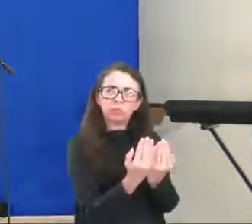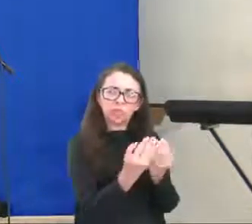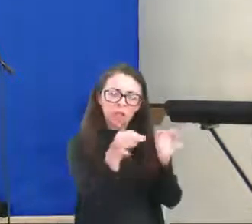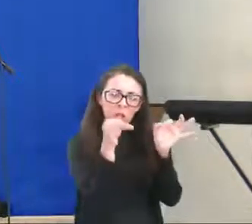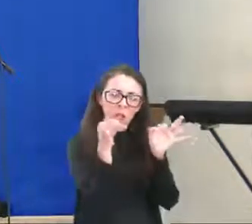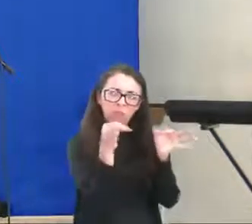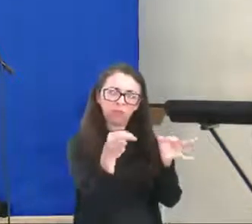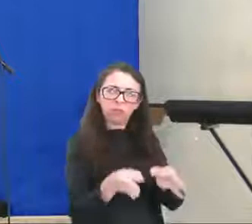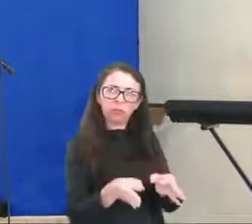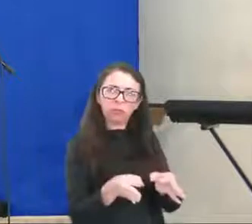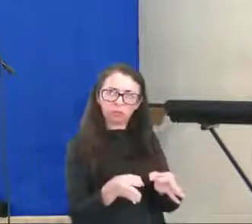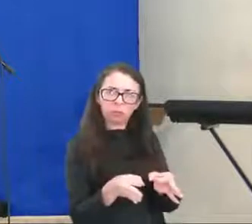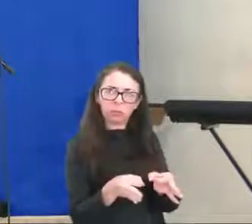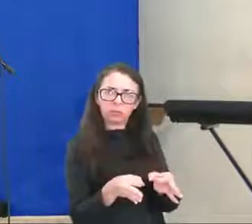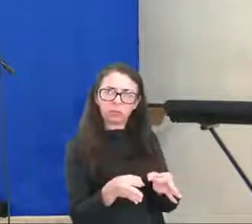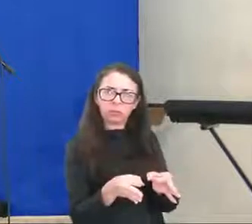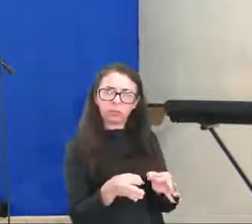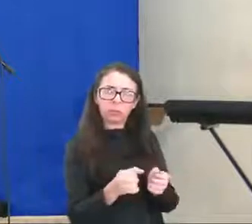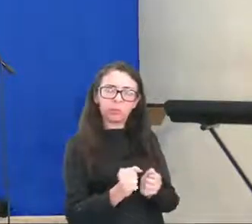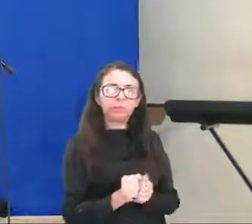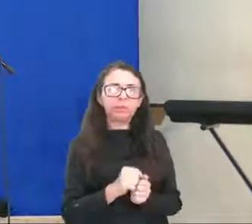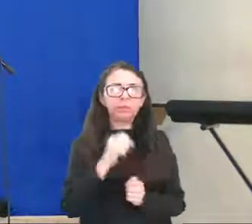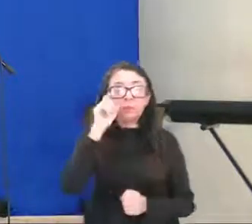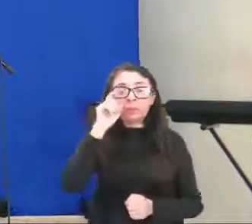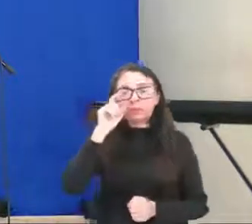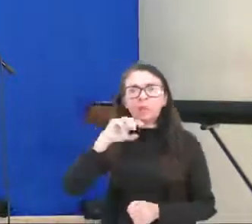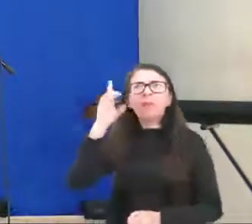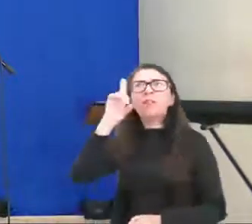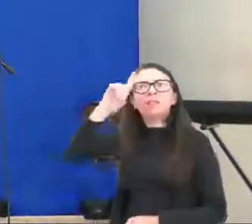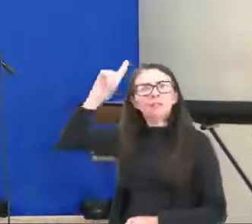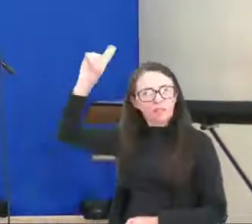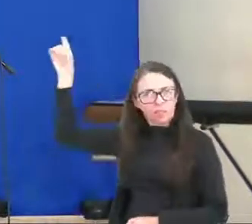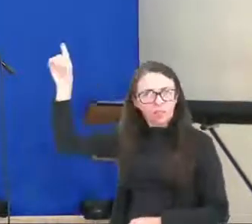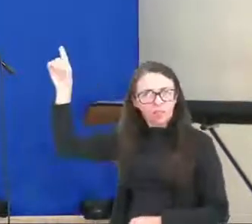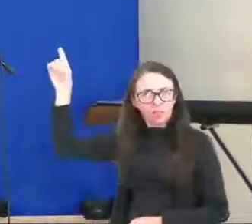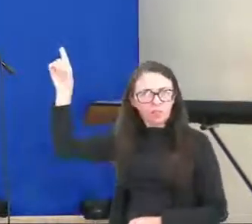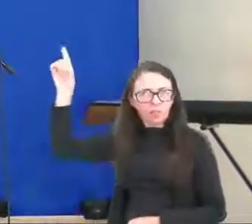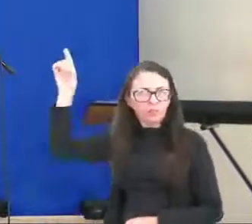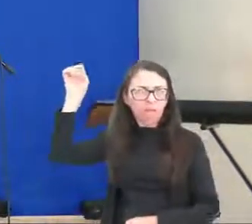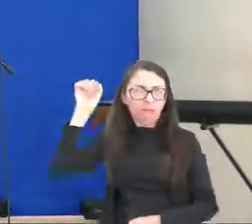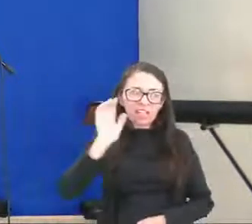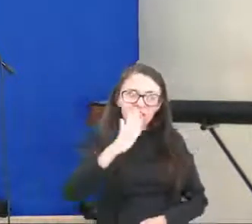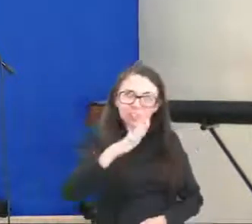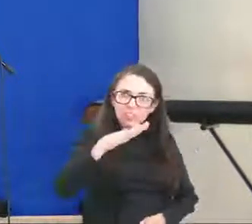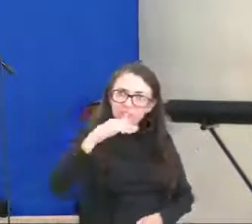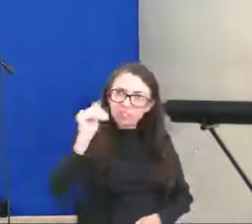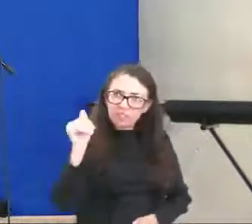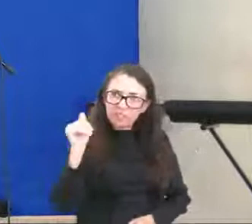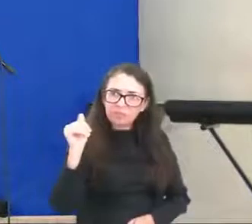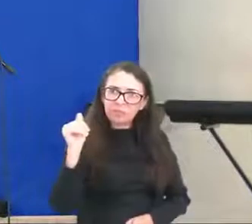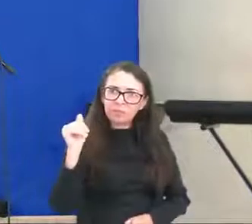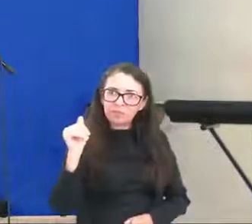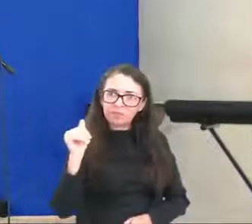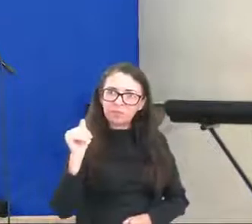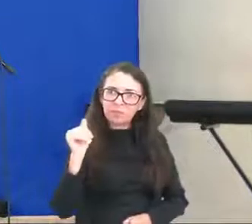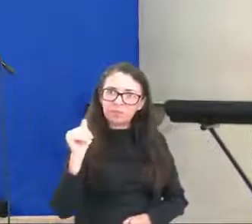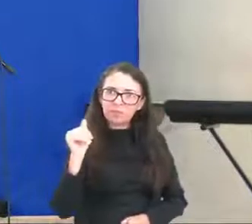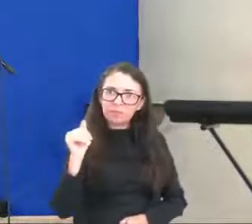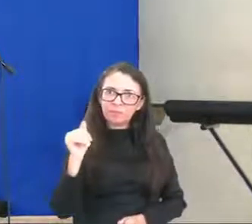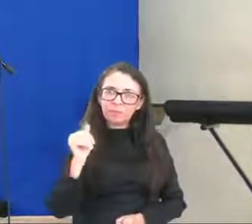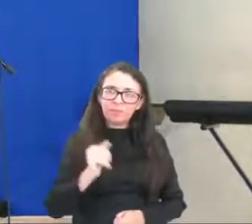Uri, que é filho de Ur, da tribo de Judá, e o enchi do Espírito de